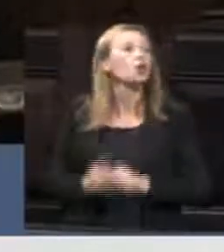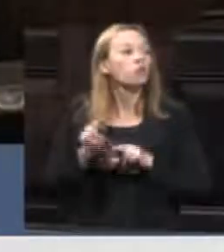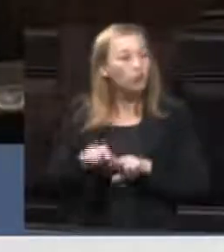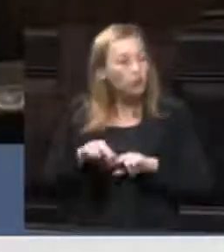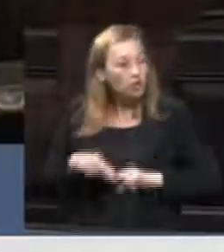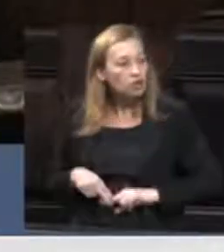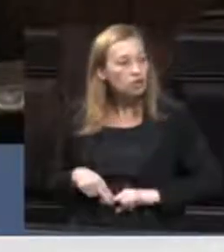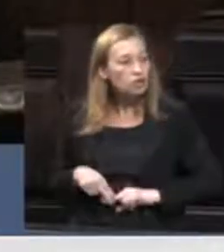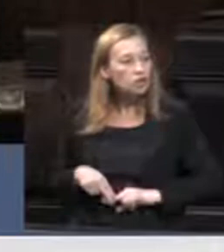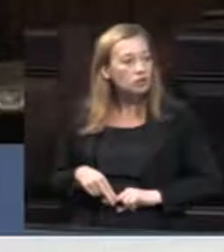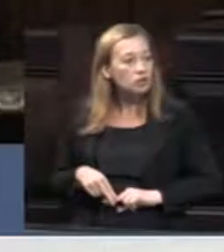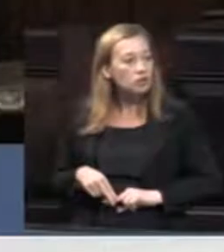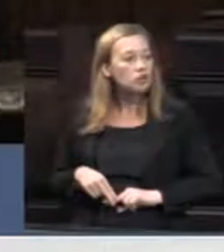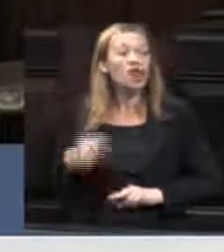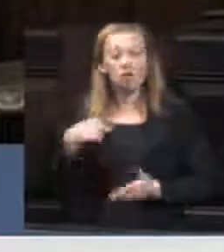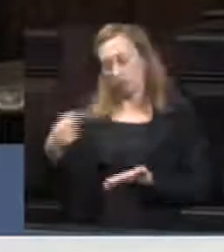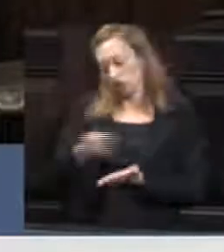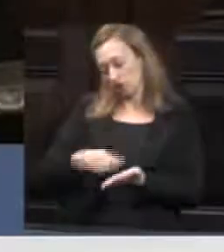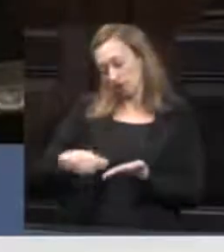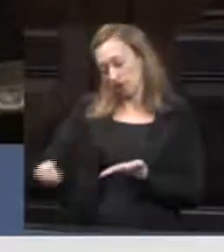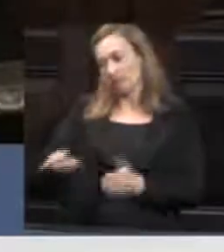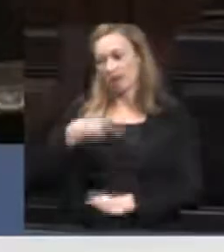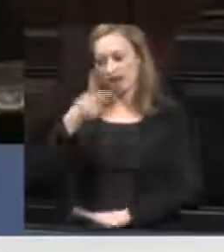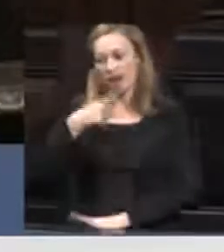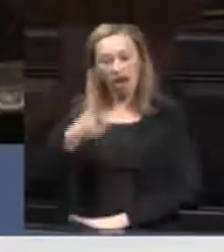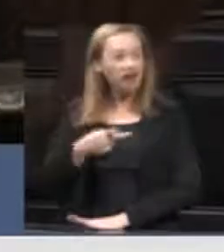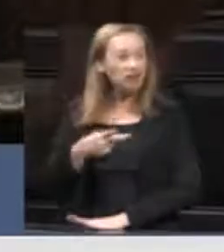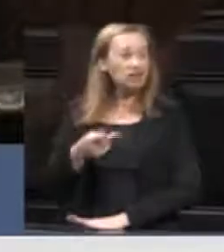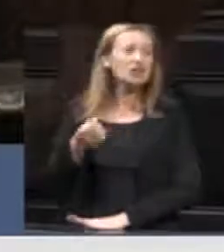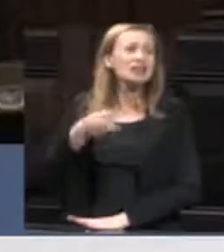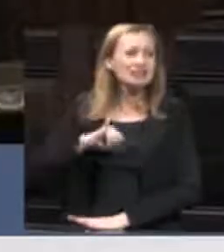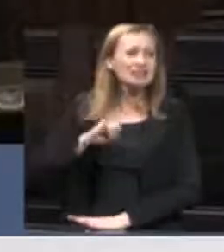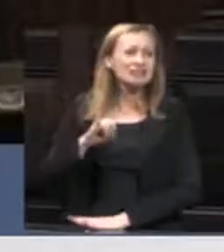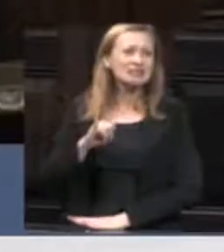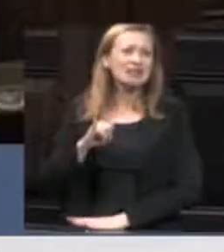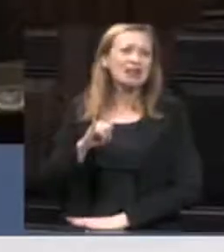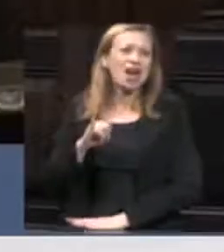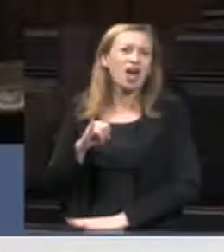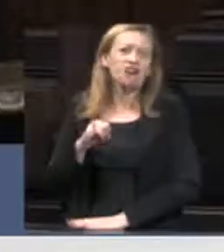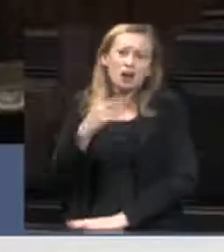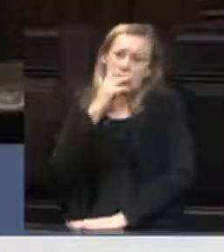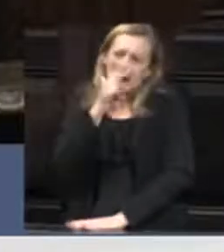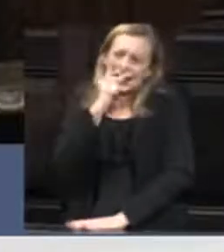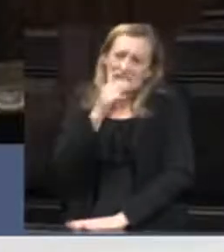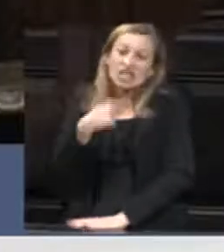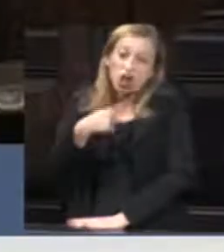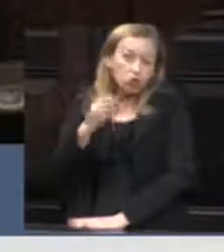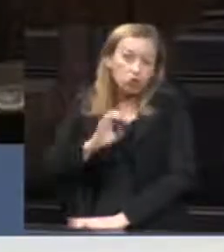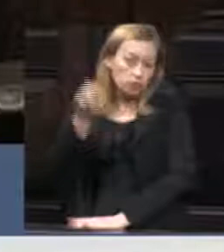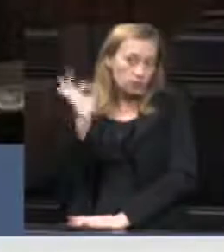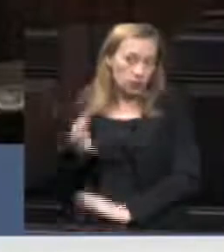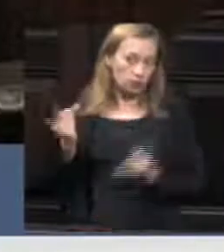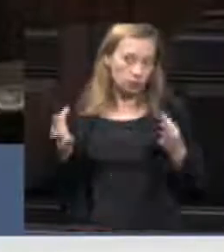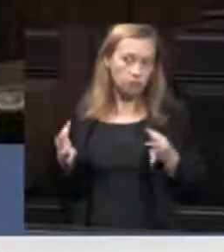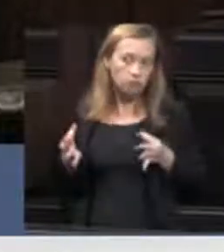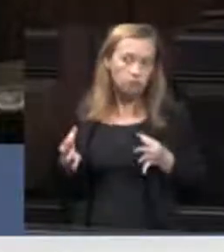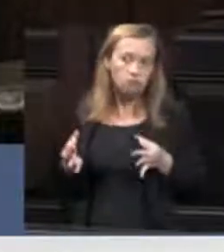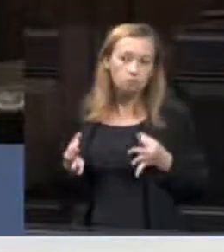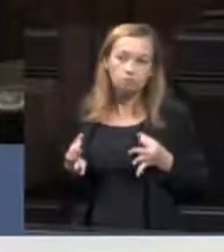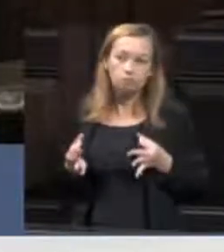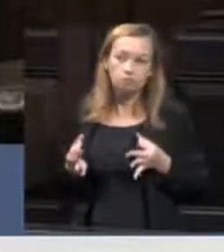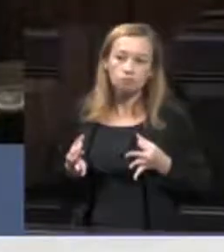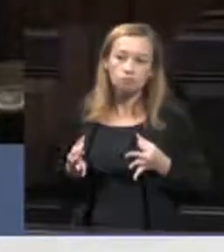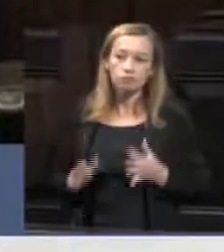isso que me inscrevi para falar. Se não fica aparecendo, e eu sou muito claro, não